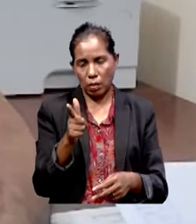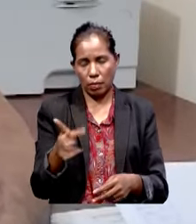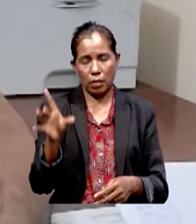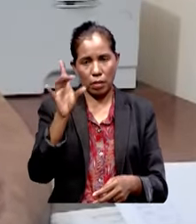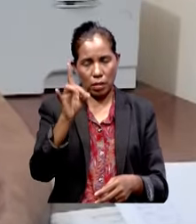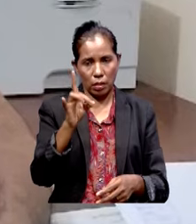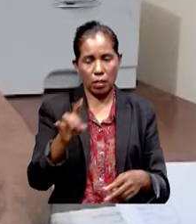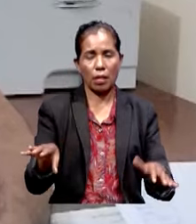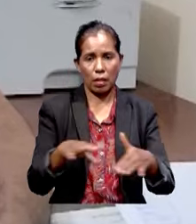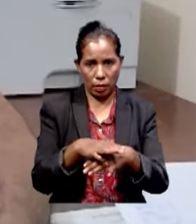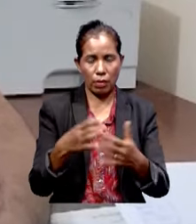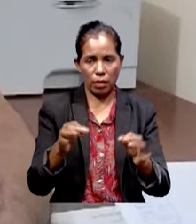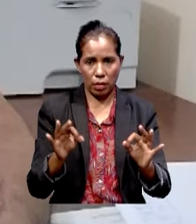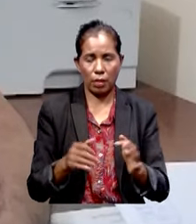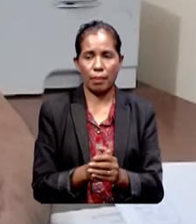kabenai.